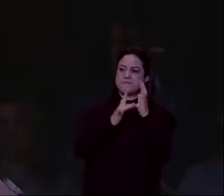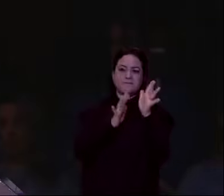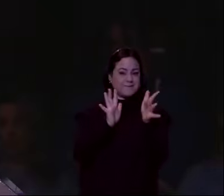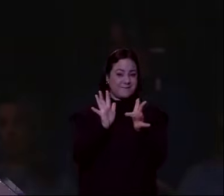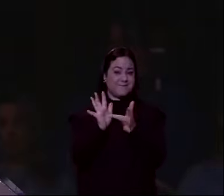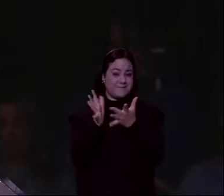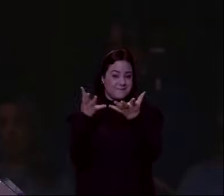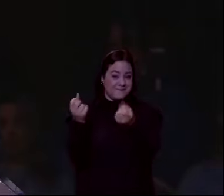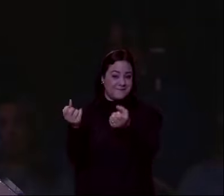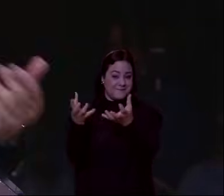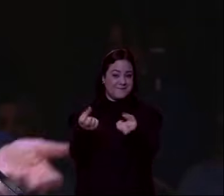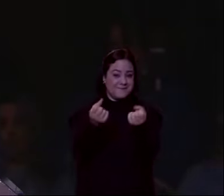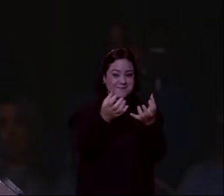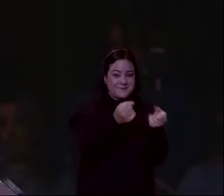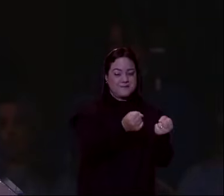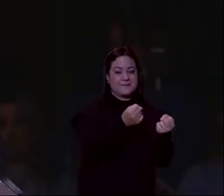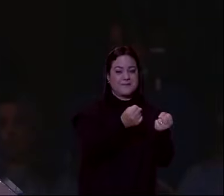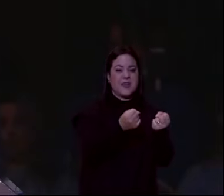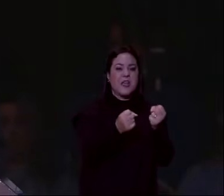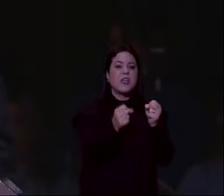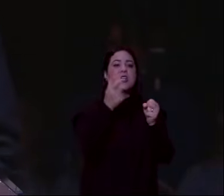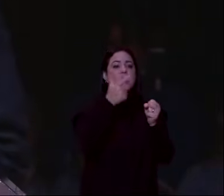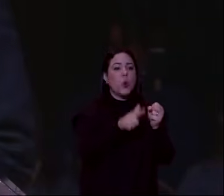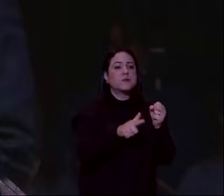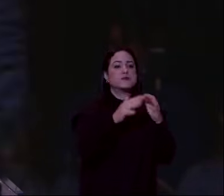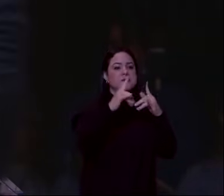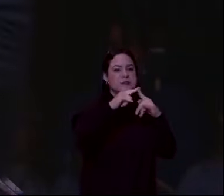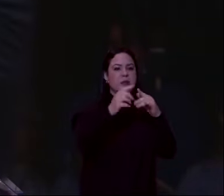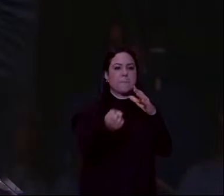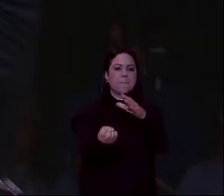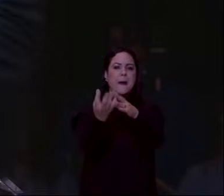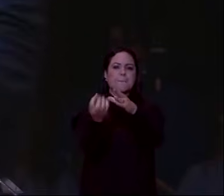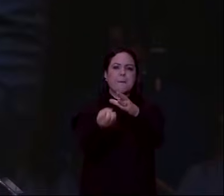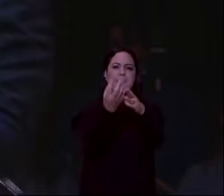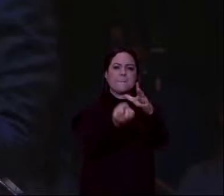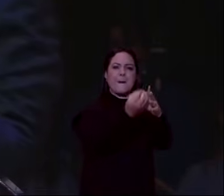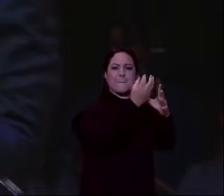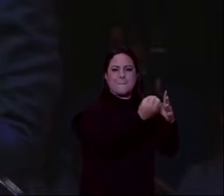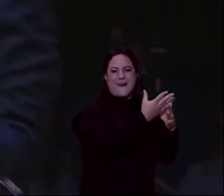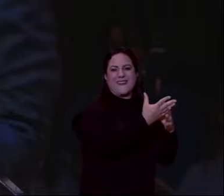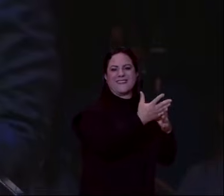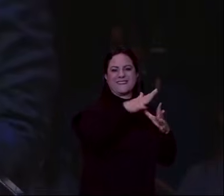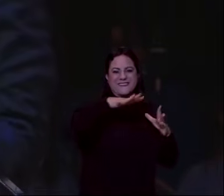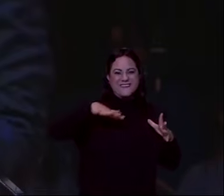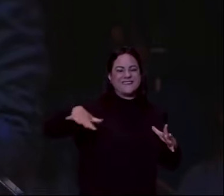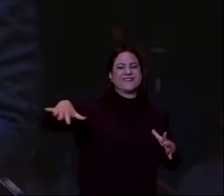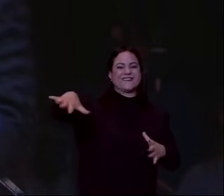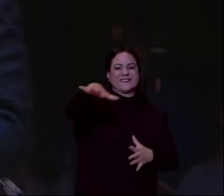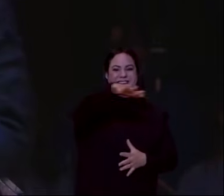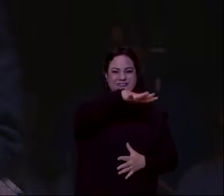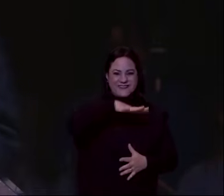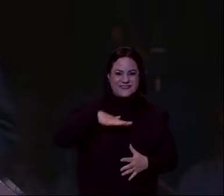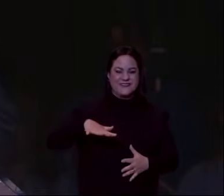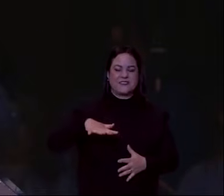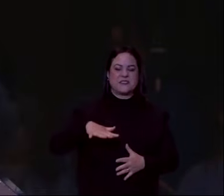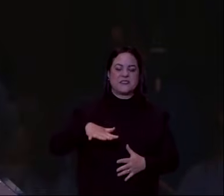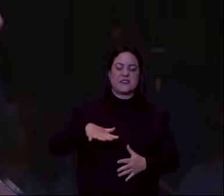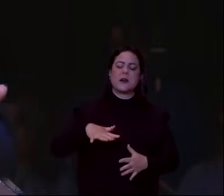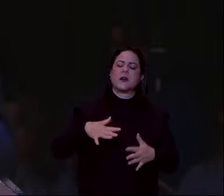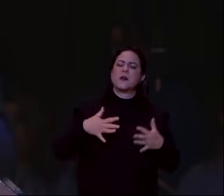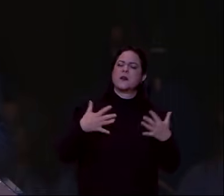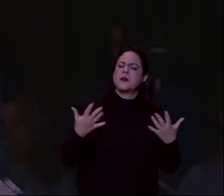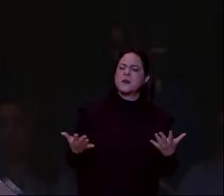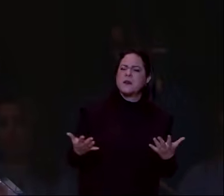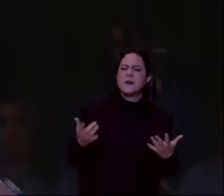ver muitas igrejas estabelecidas através de todo o Império Romano. E a pergunta é: